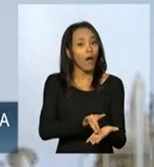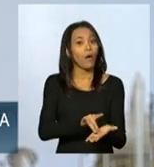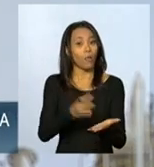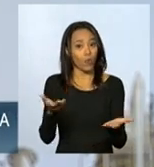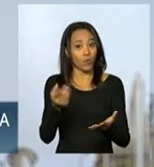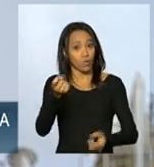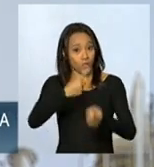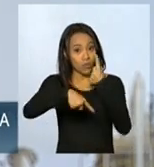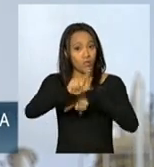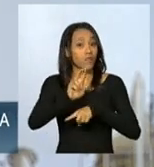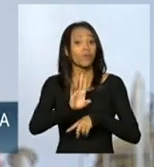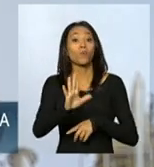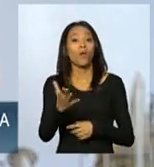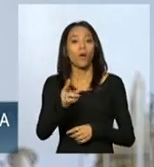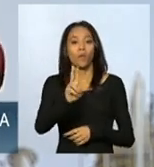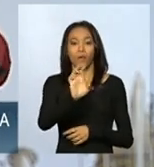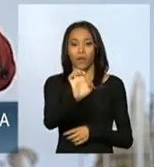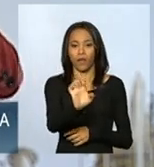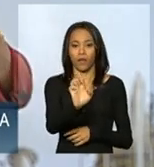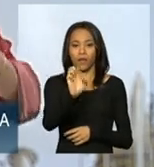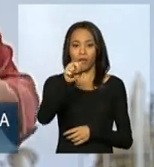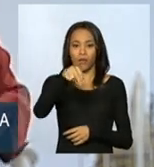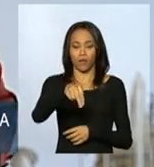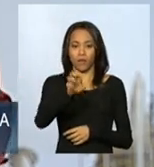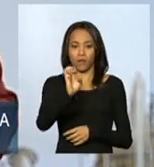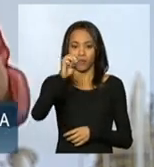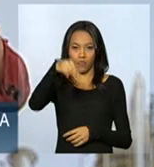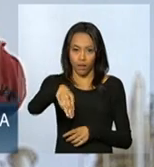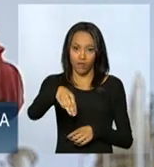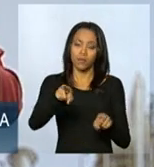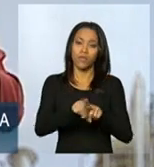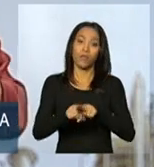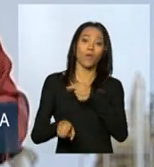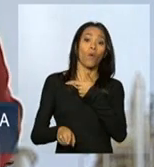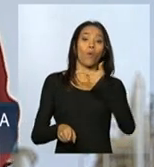sucesso, que é o Enem, e o SISU.